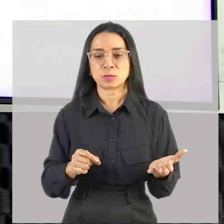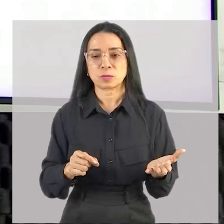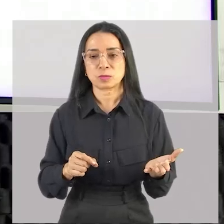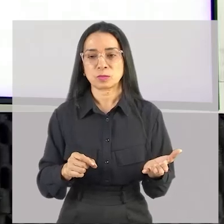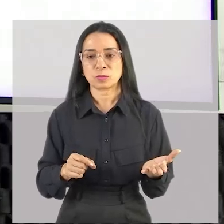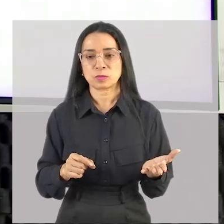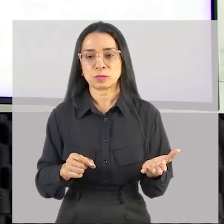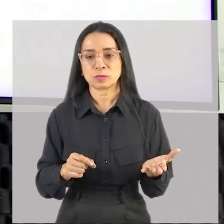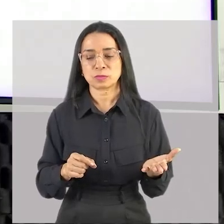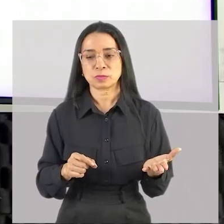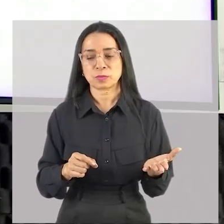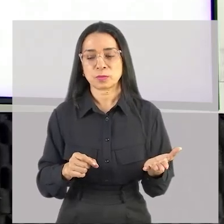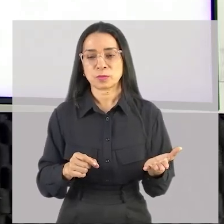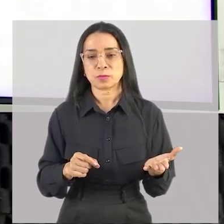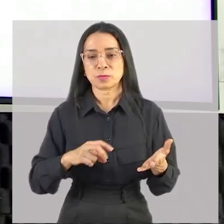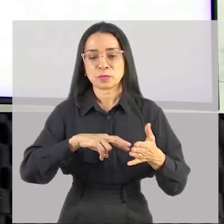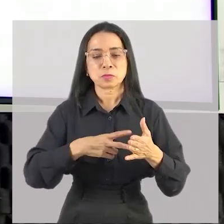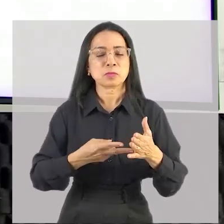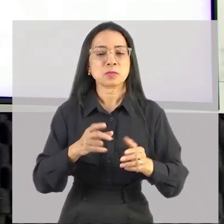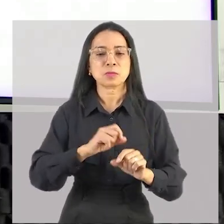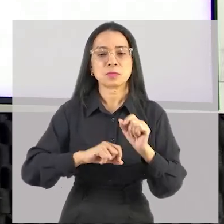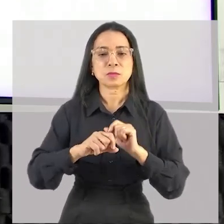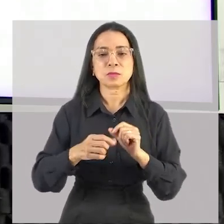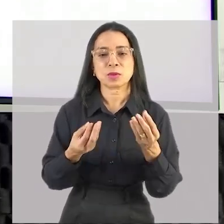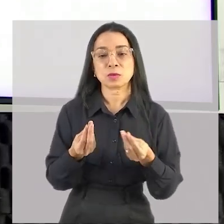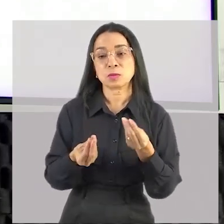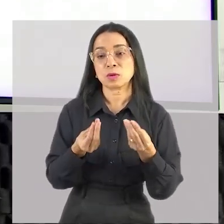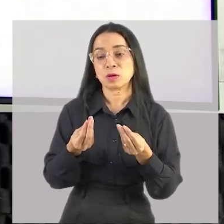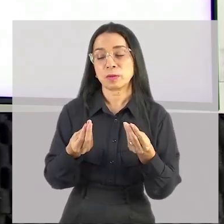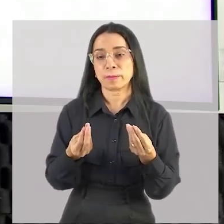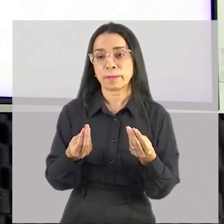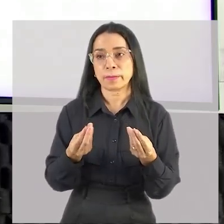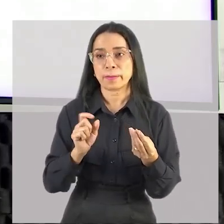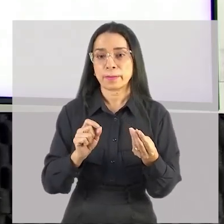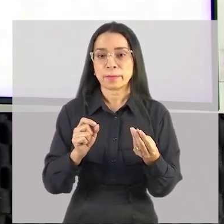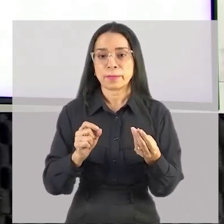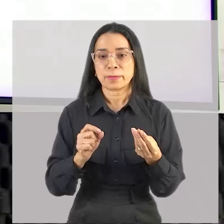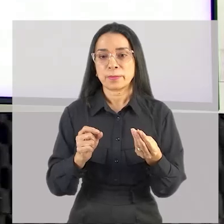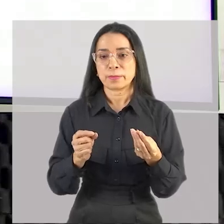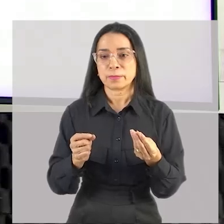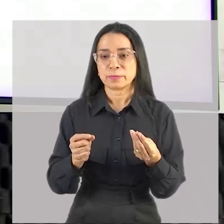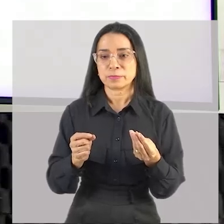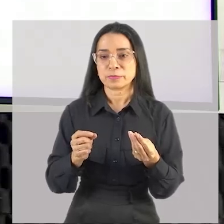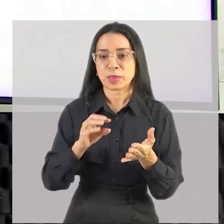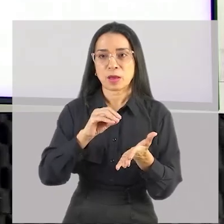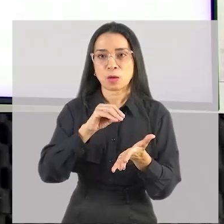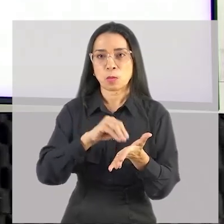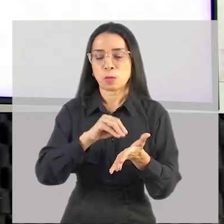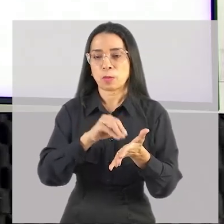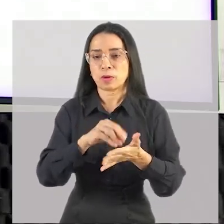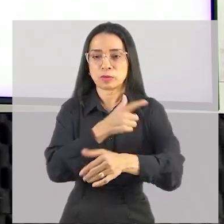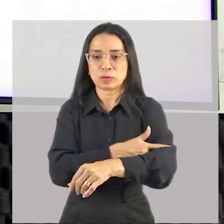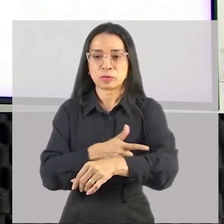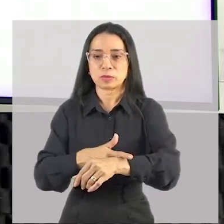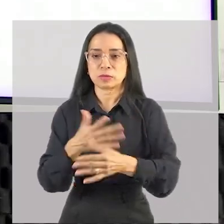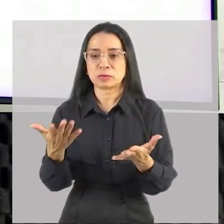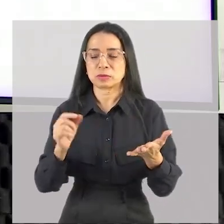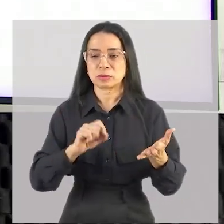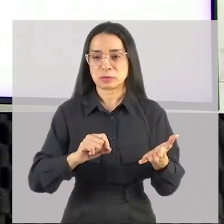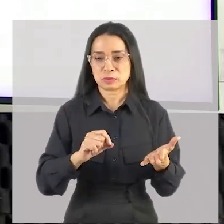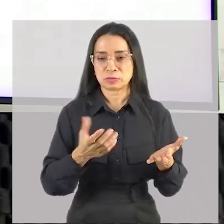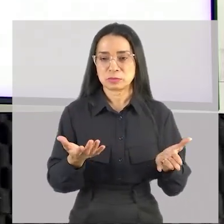da palavra, da expressão, o disfemismo vai trabalhar de forma pejorativa, deselegante até. E no